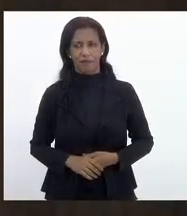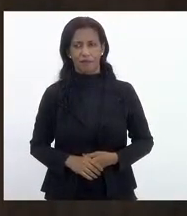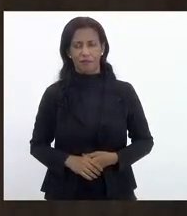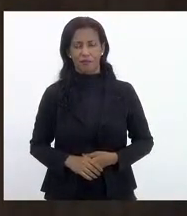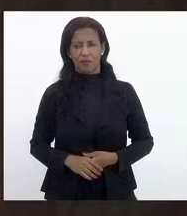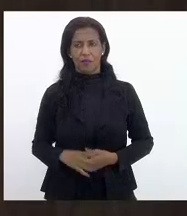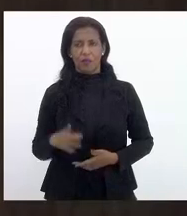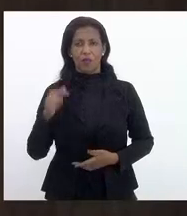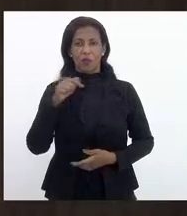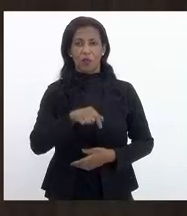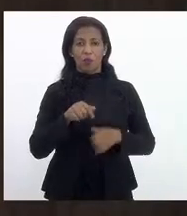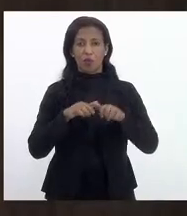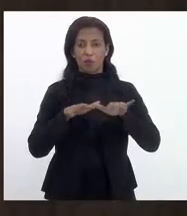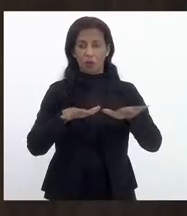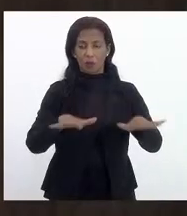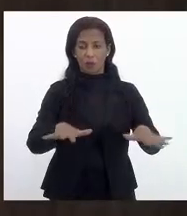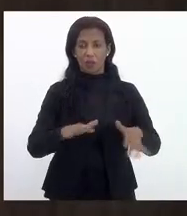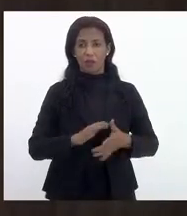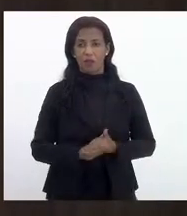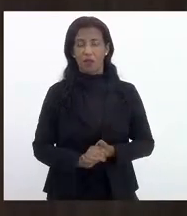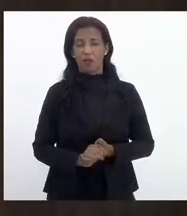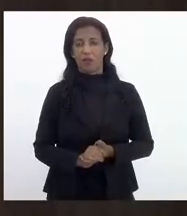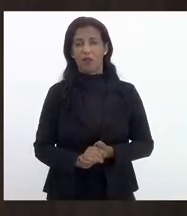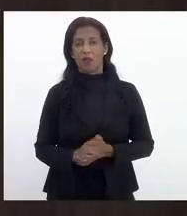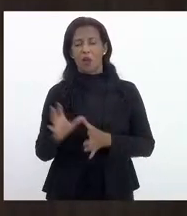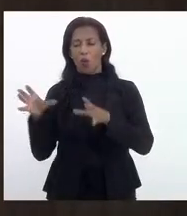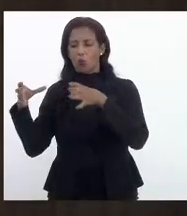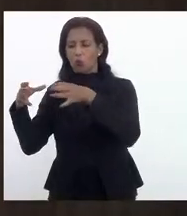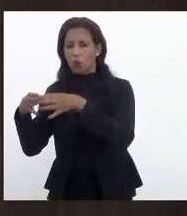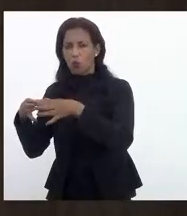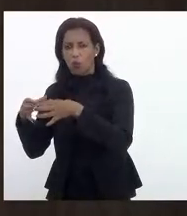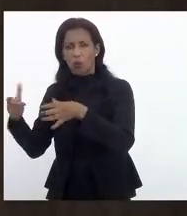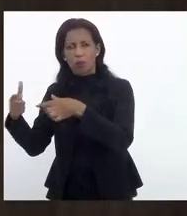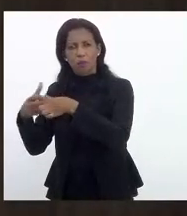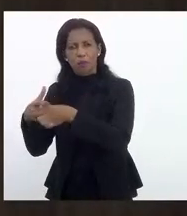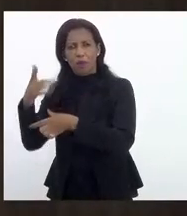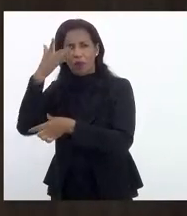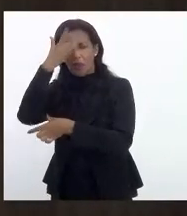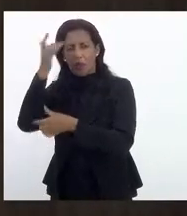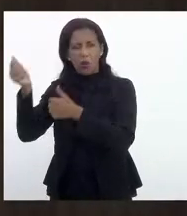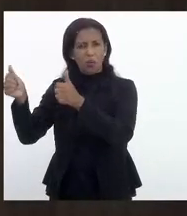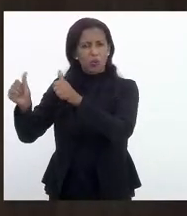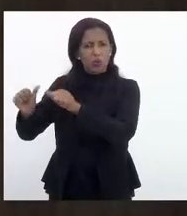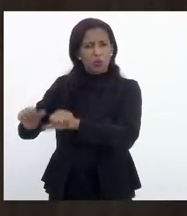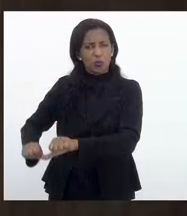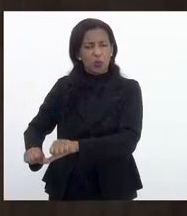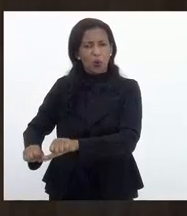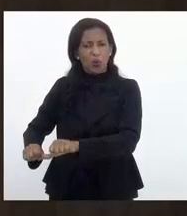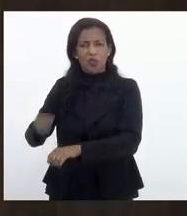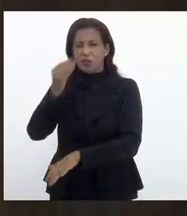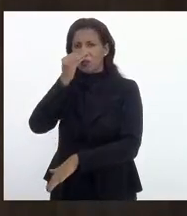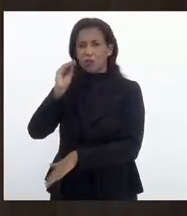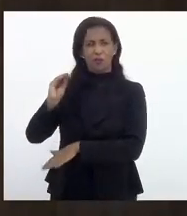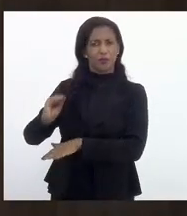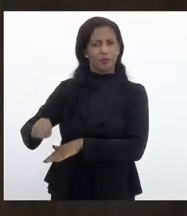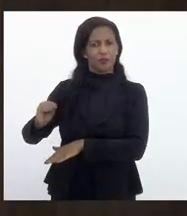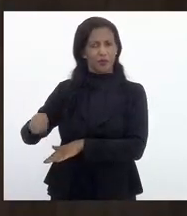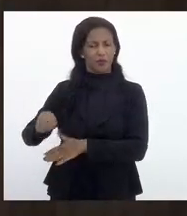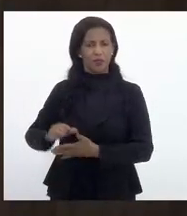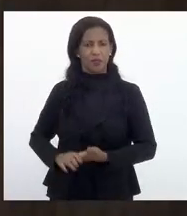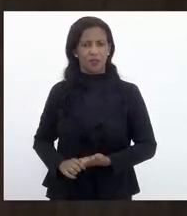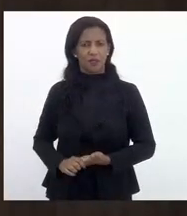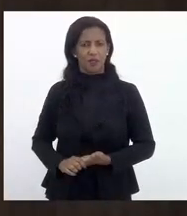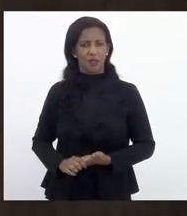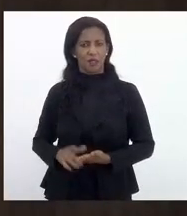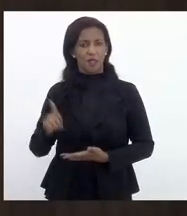no meio de uma pandemia meia dúzia de gatos pingados os piores que são ignorados que